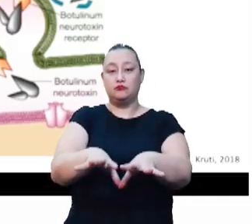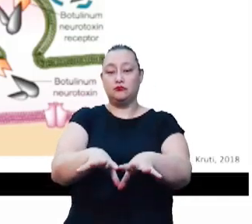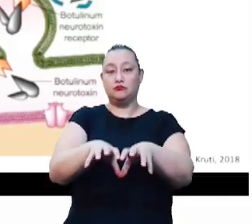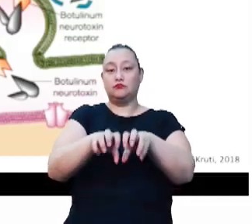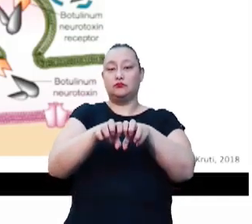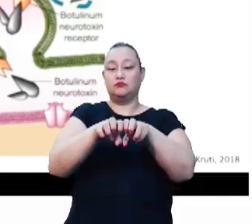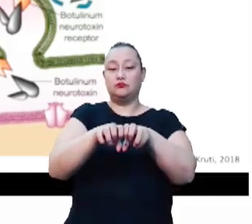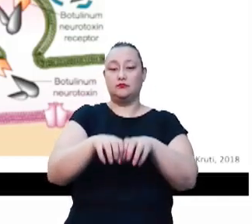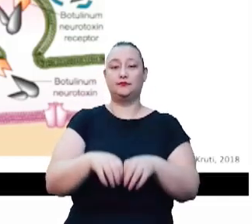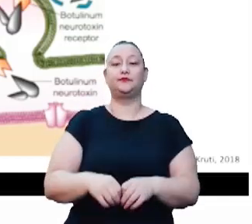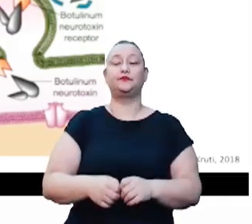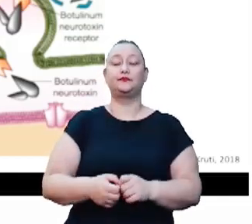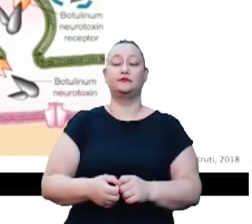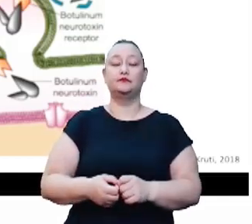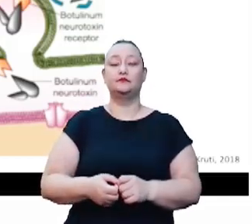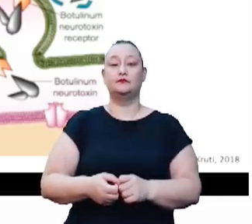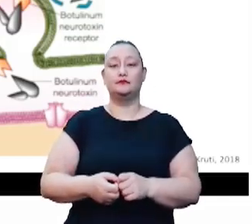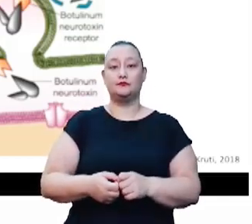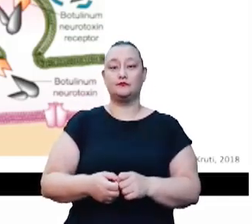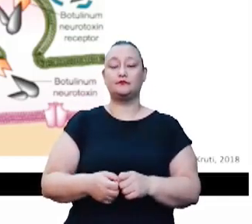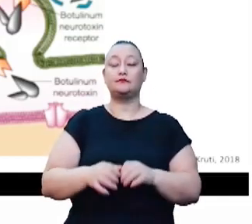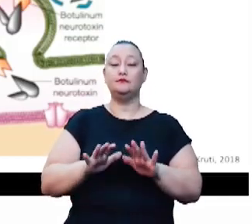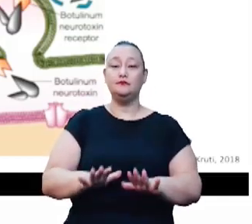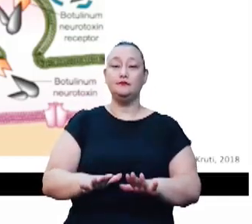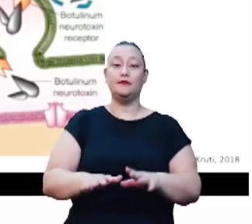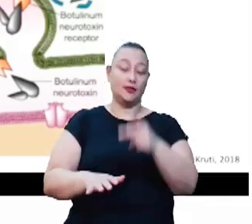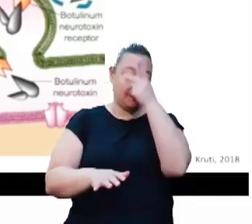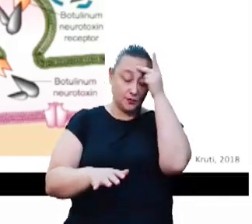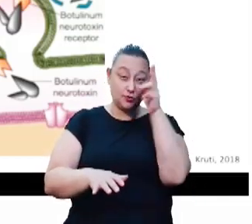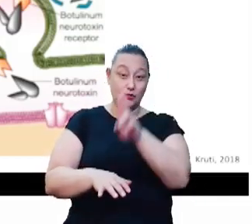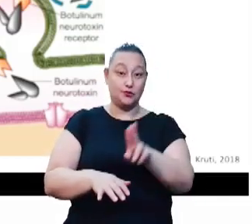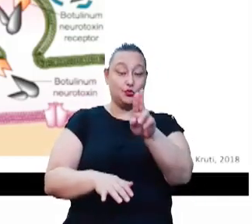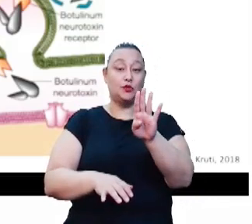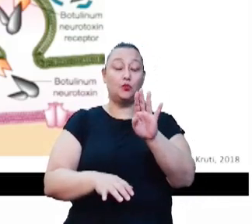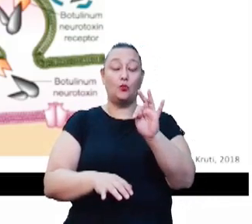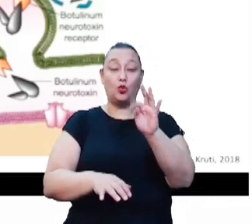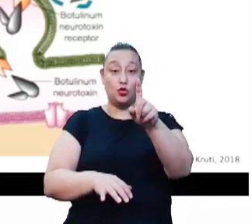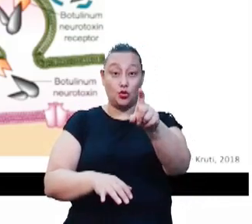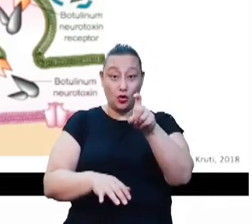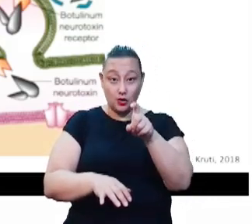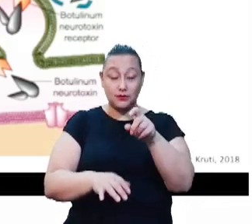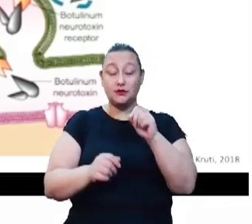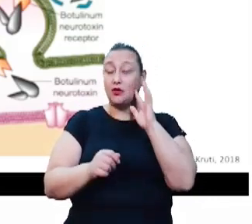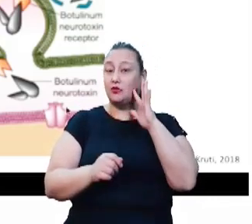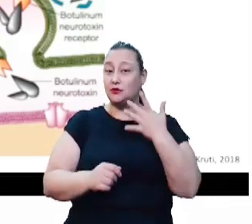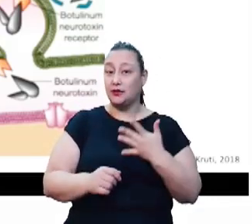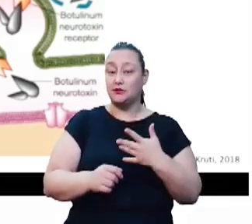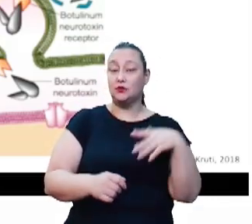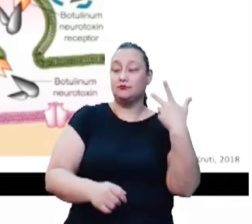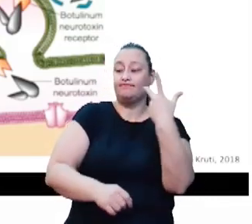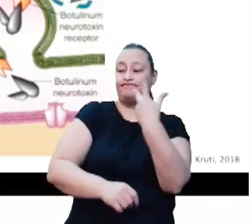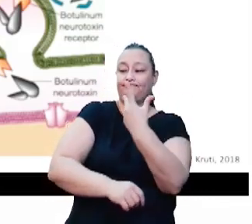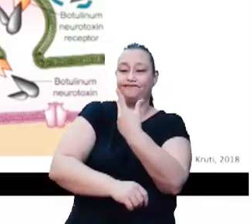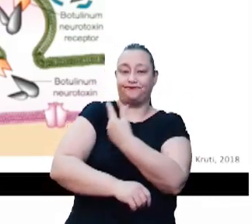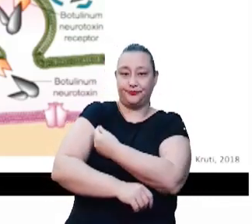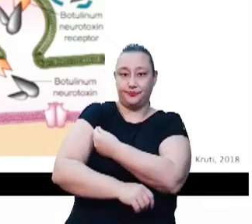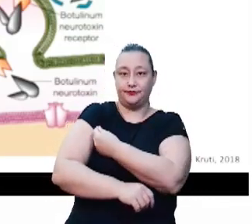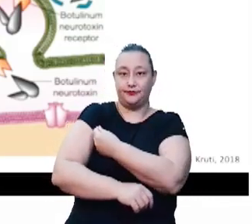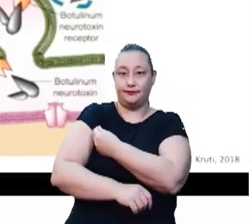contração. Então é assim que funciona. Agora, quem usa a toxina botulínica, o que ocorre? Quando a gente aplica a toxina, ela